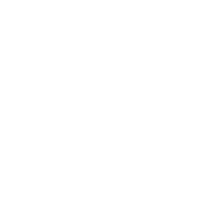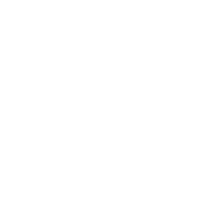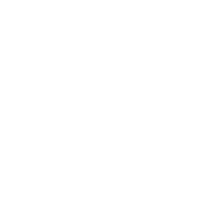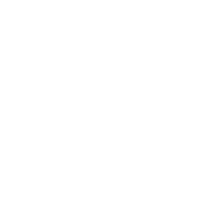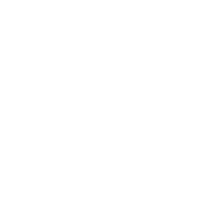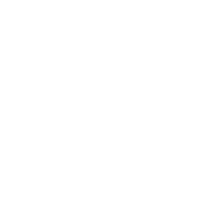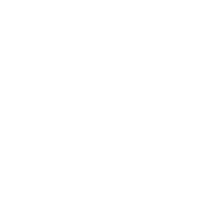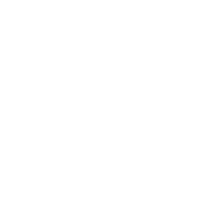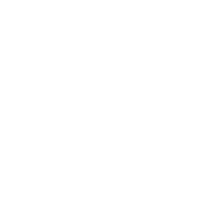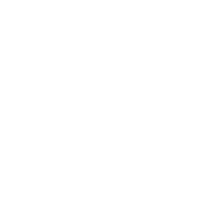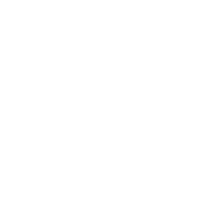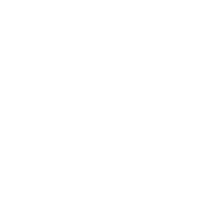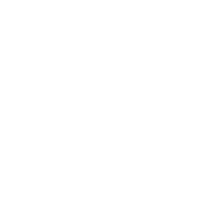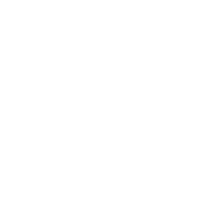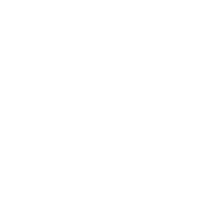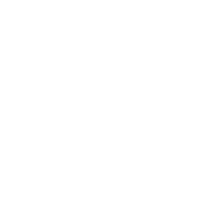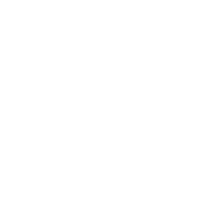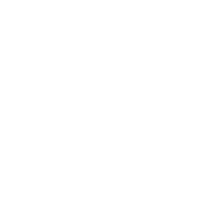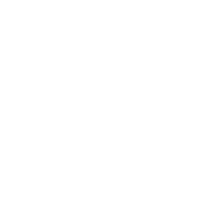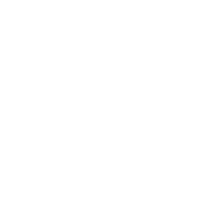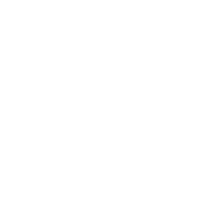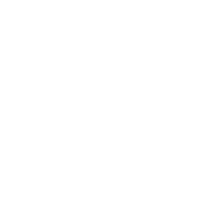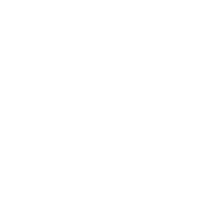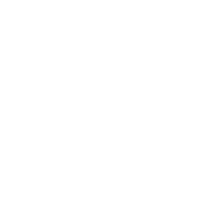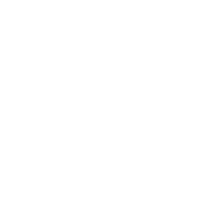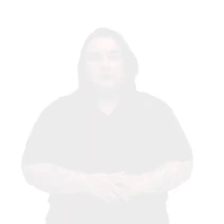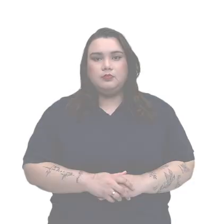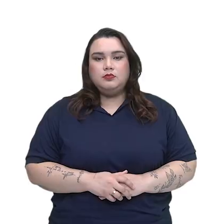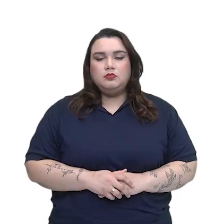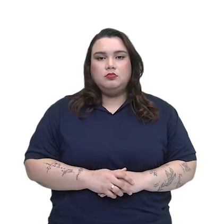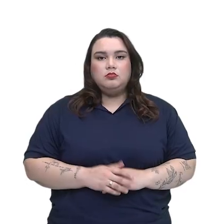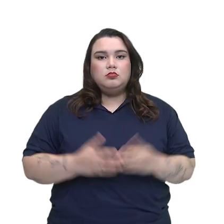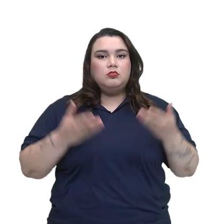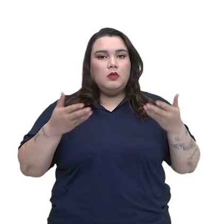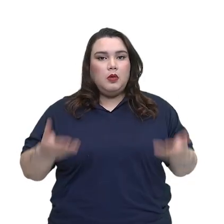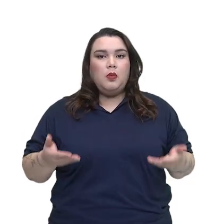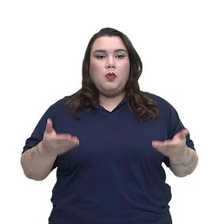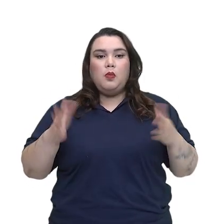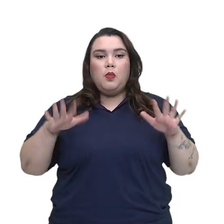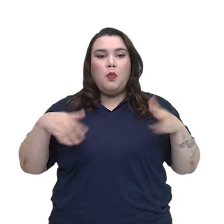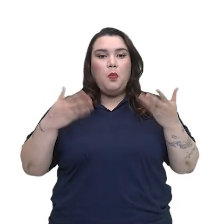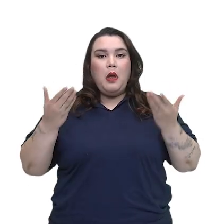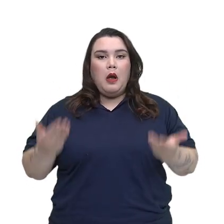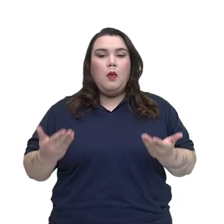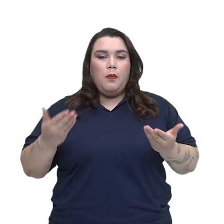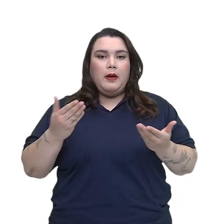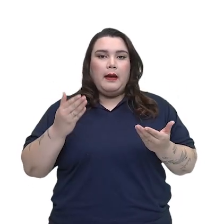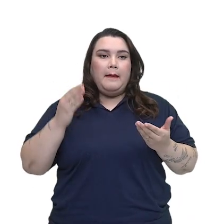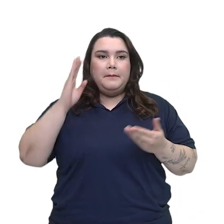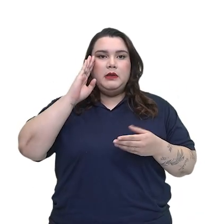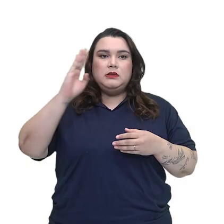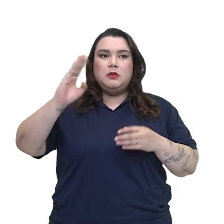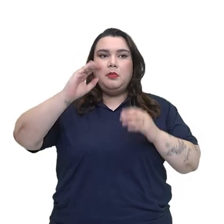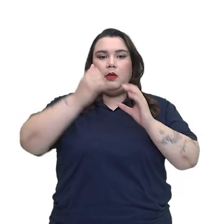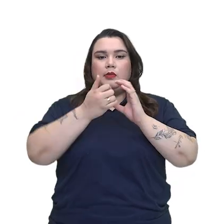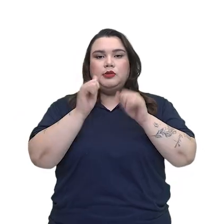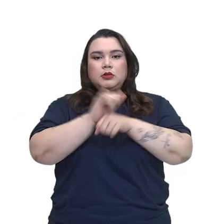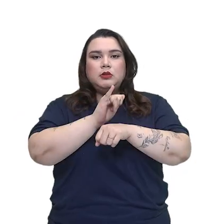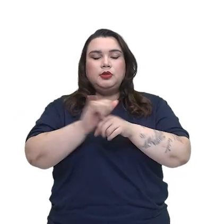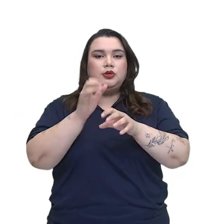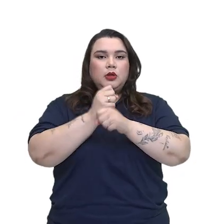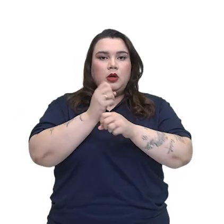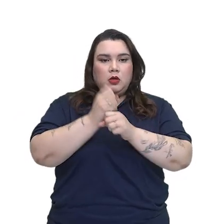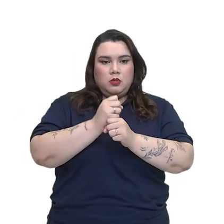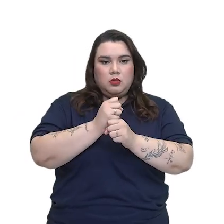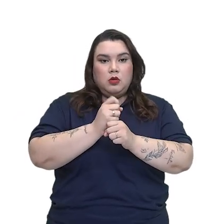Então, o que eu tenho que fazer? Qual é o comando aí? O expoente é que é o manda-chuva, né? Quem é o manda-chuva é o expoente.